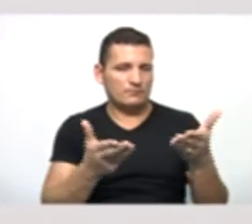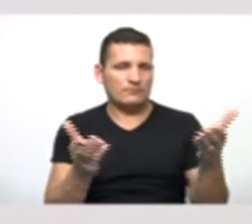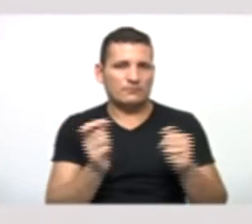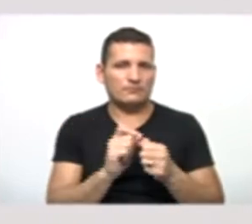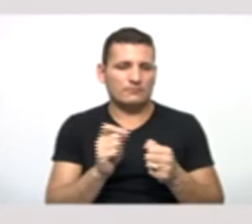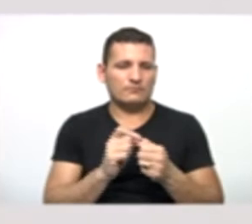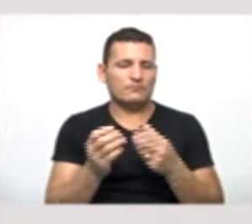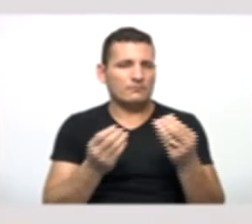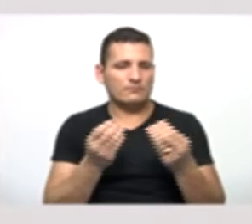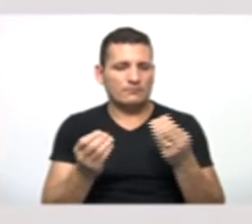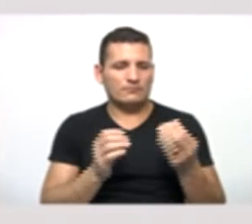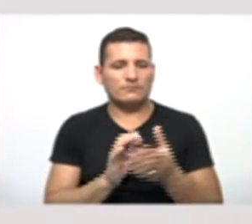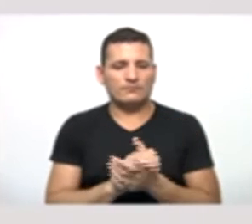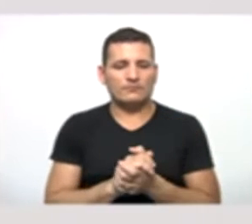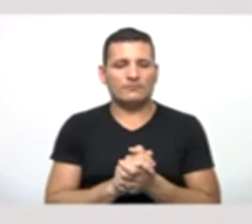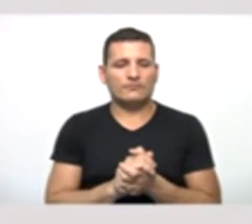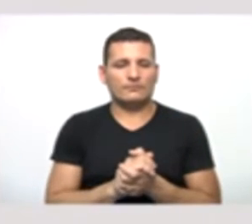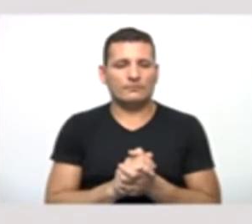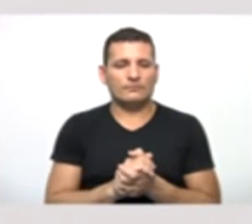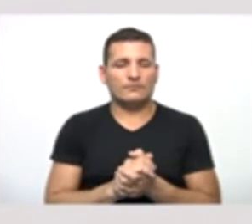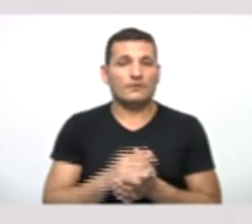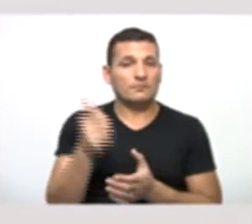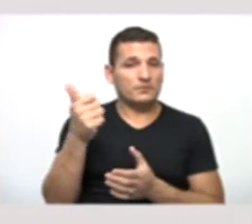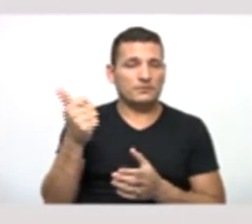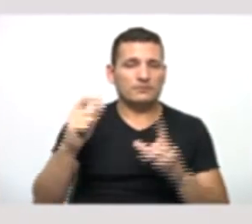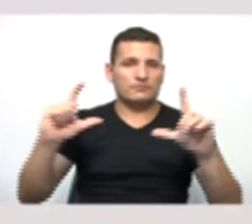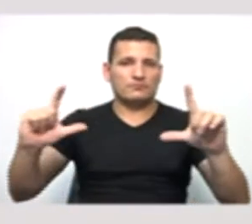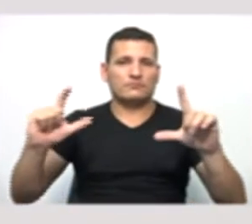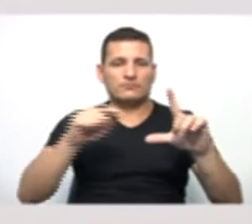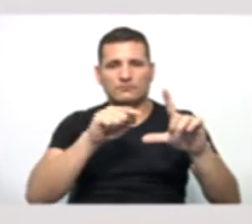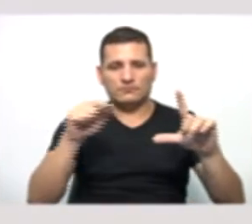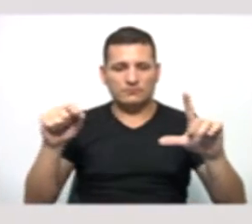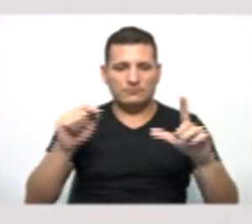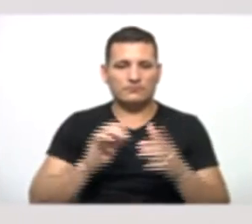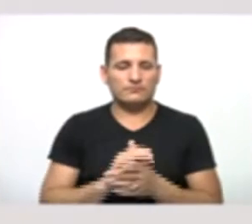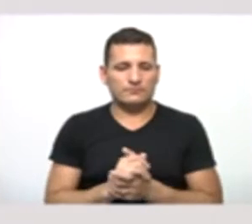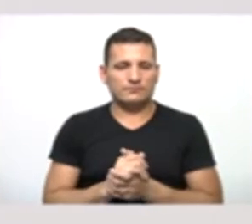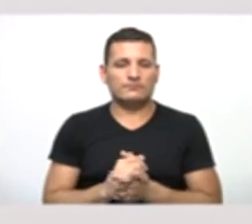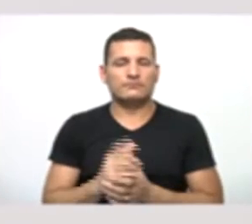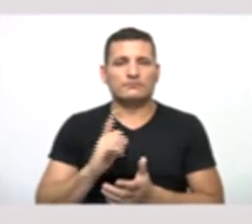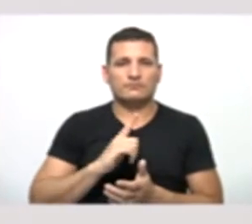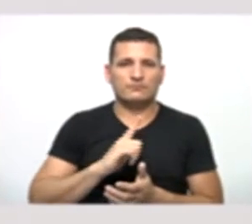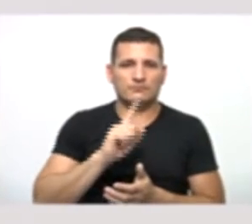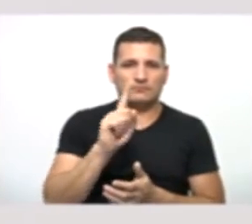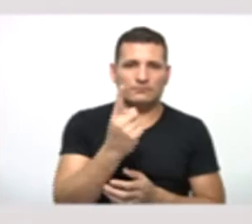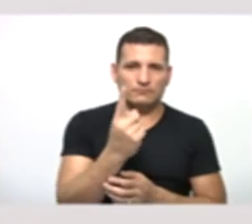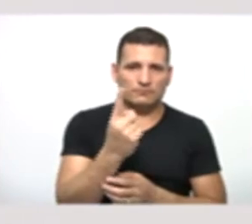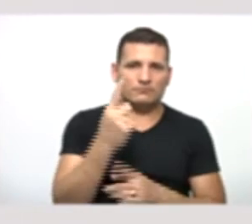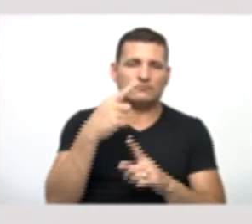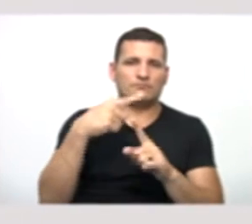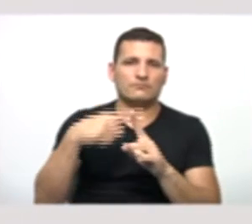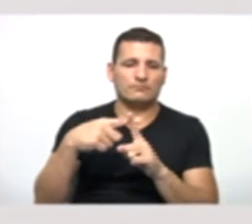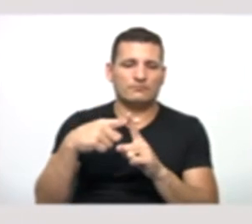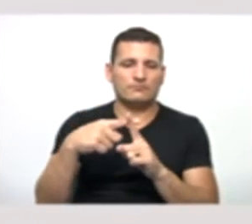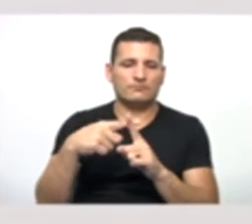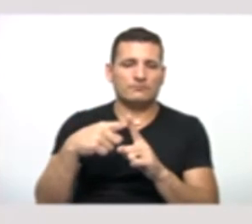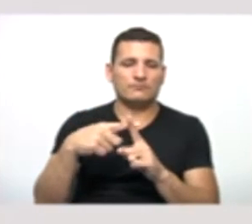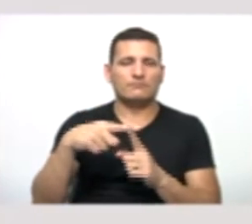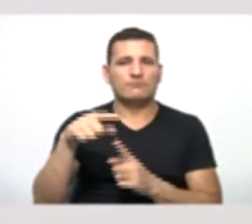na calculadora, primeiro a gente resolve o parênteses. Dentro do parênteses eu vou ter aqui 1 mais